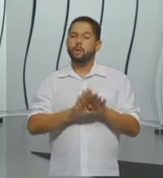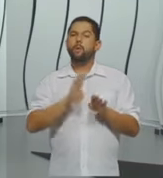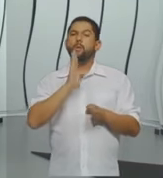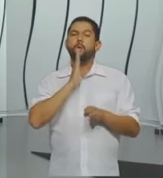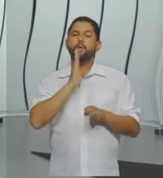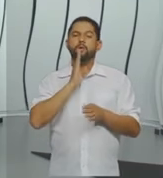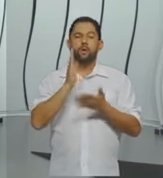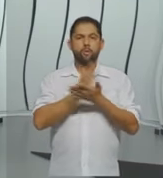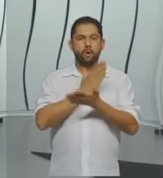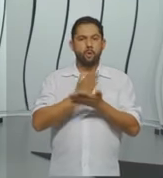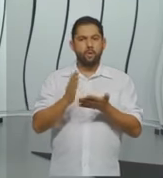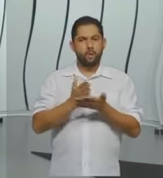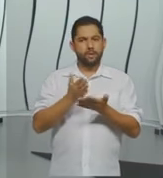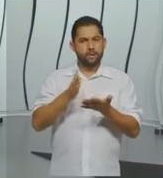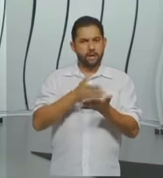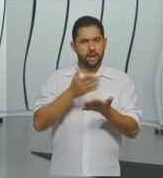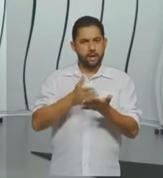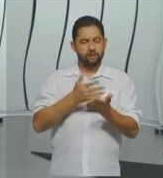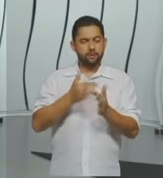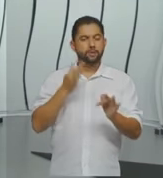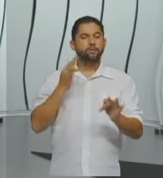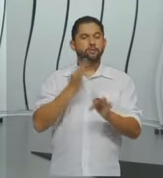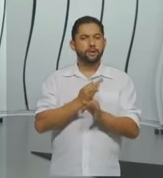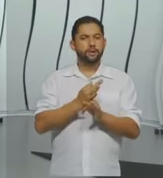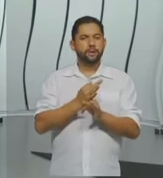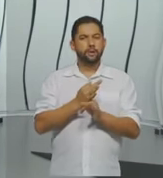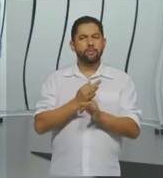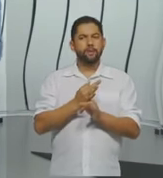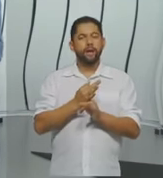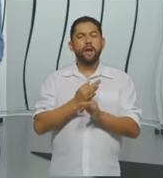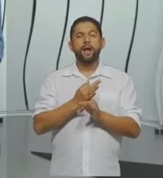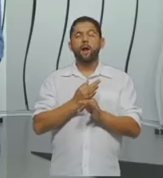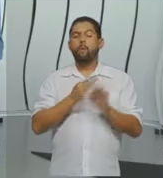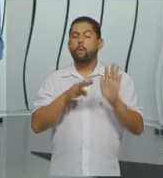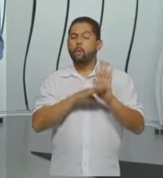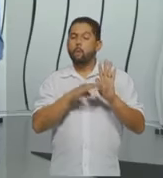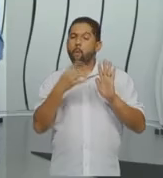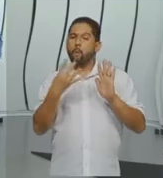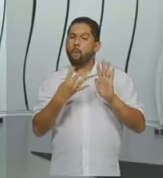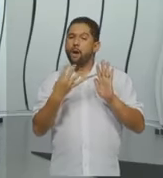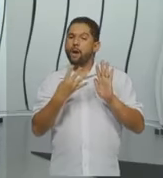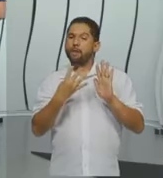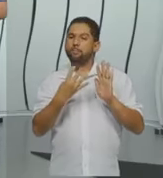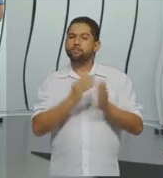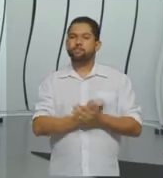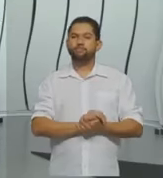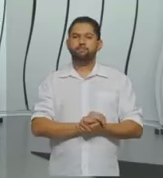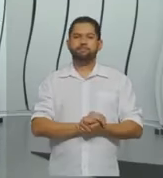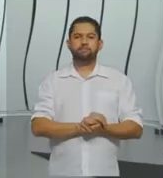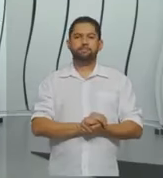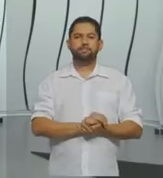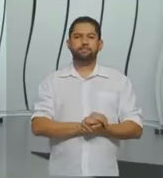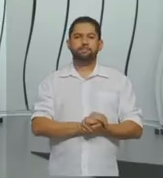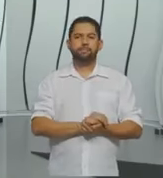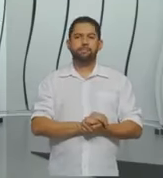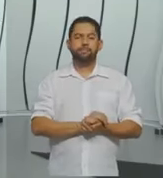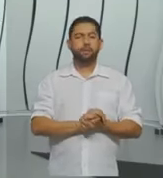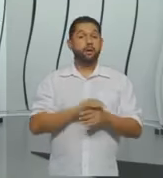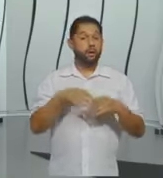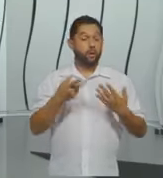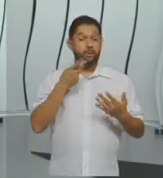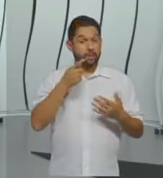livros de física como sendo a quarta lei de Newton. Ela basicamente diz o seguinte, que massa atrai